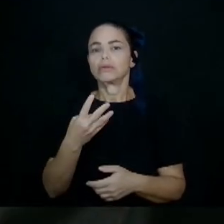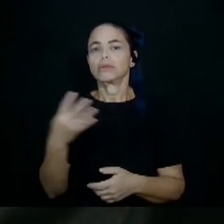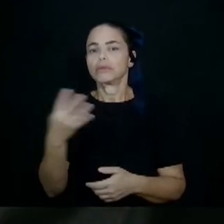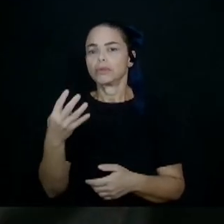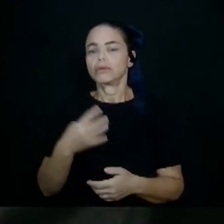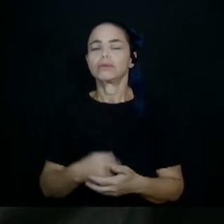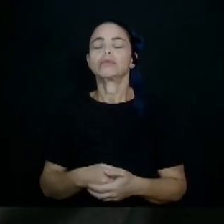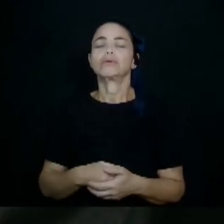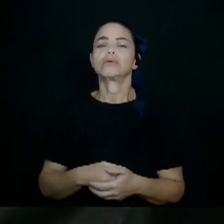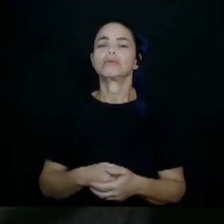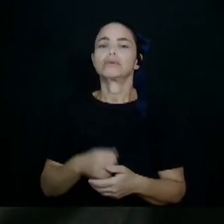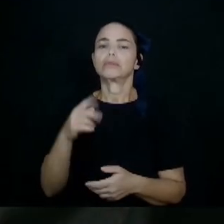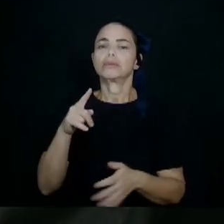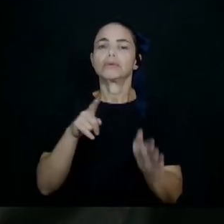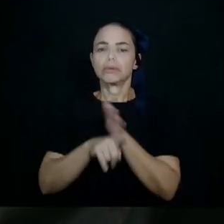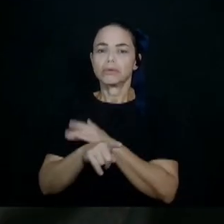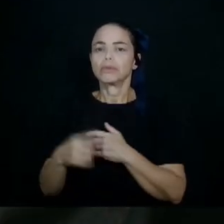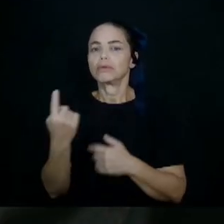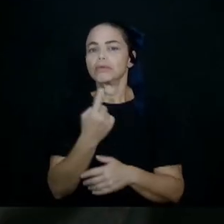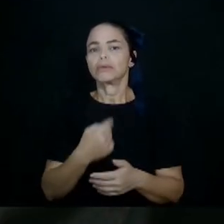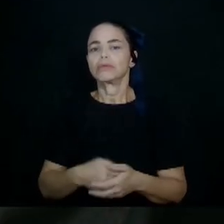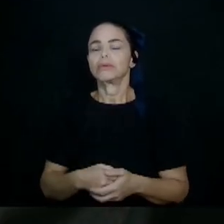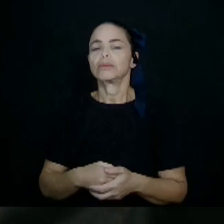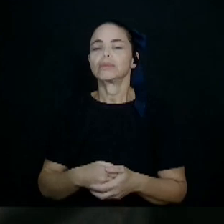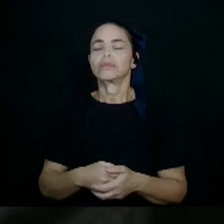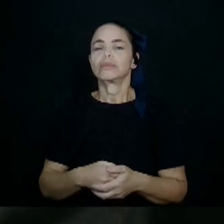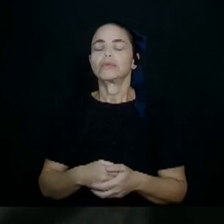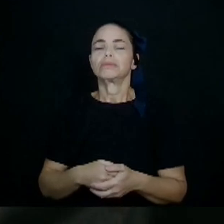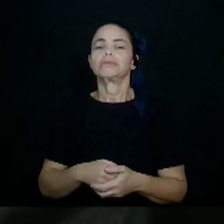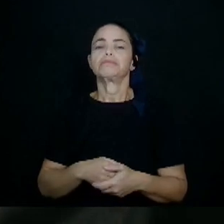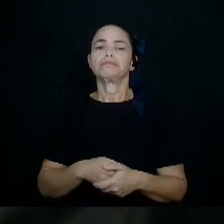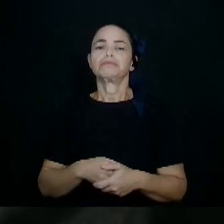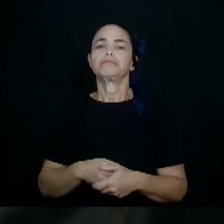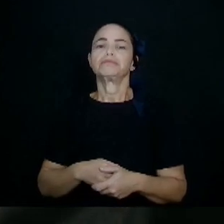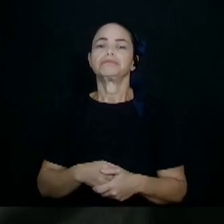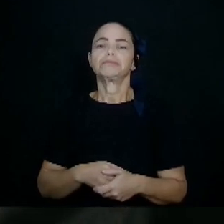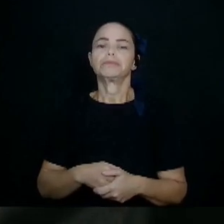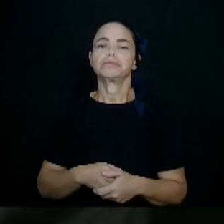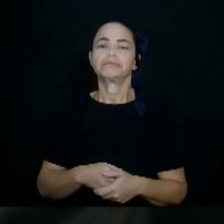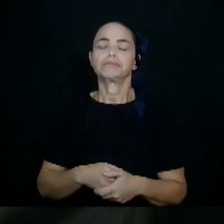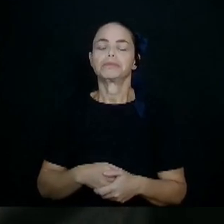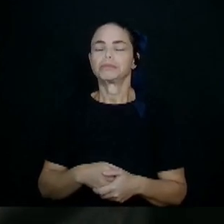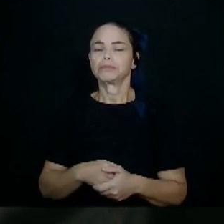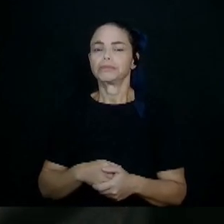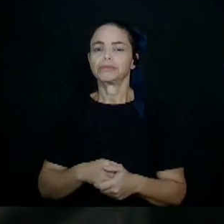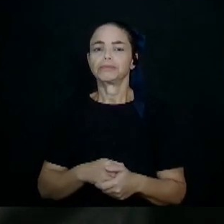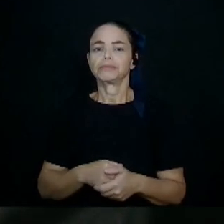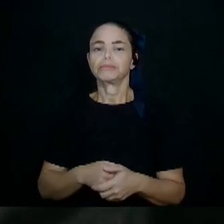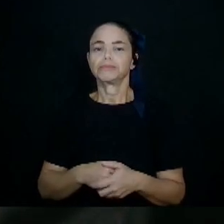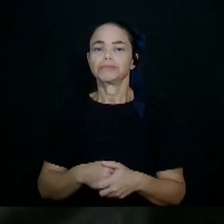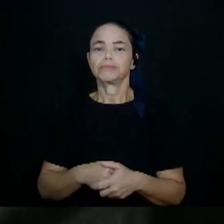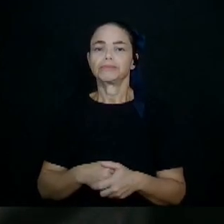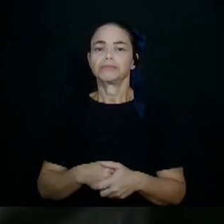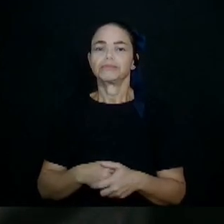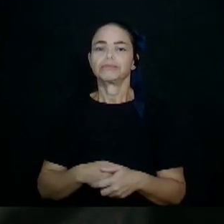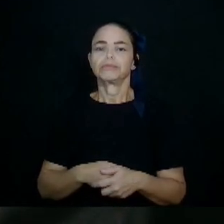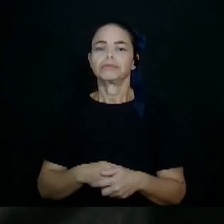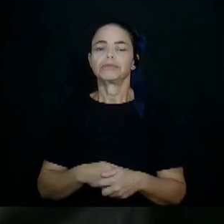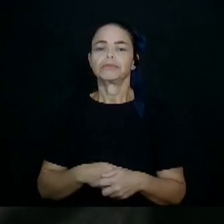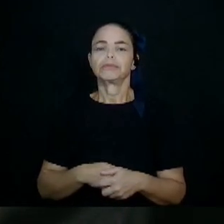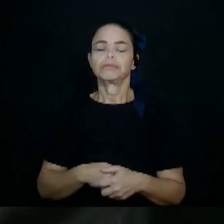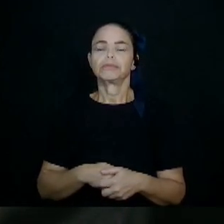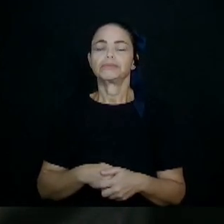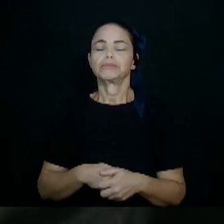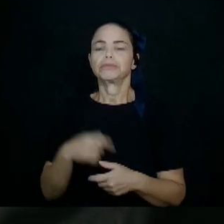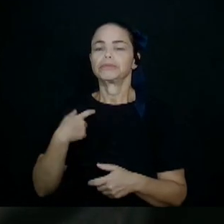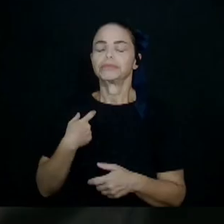8h44, mais uma pergunta para a gente. Produção, pode colocar na tela, por favor. Vamos ver quem é que está conosco. Estamos aqui falando, né, dessa questão de